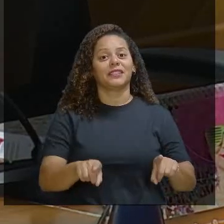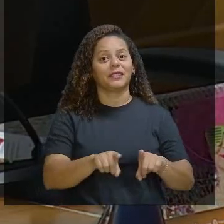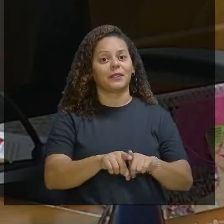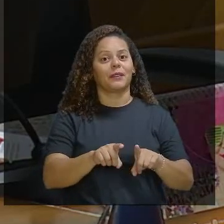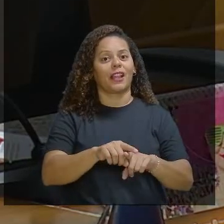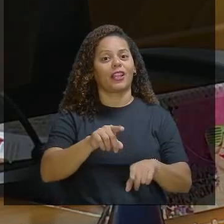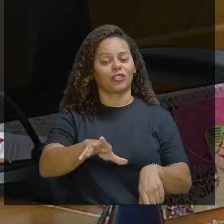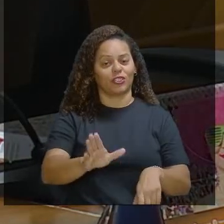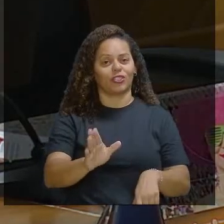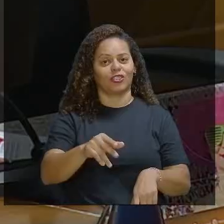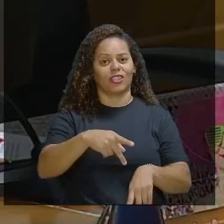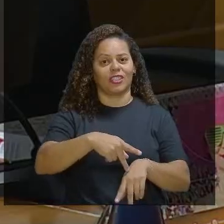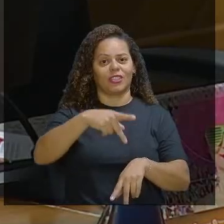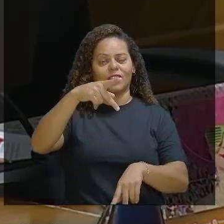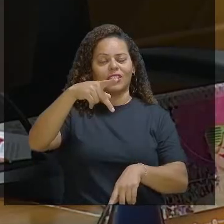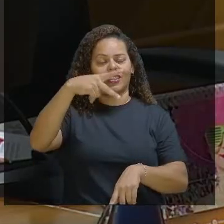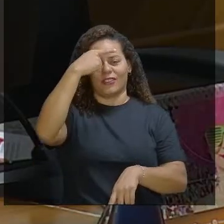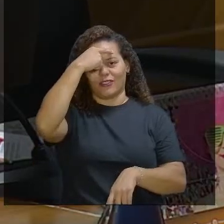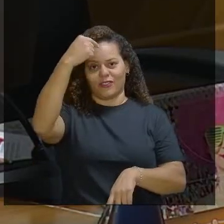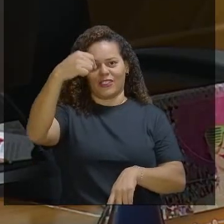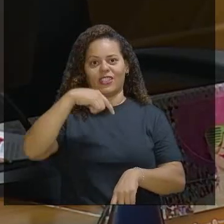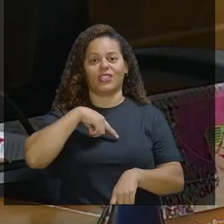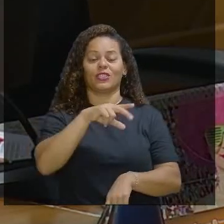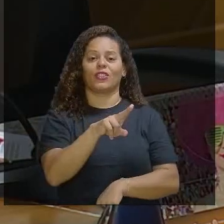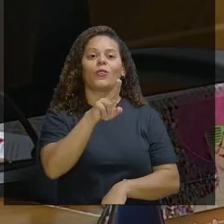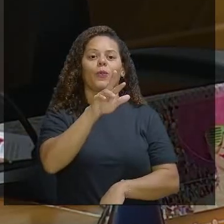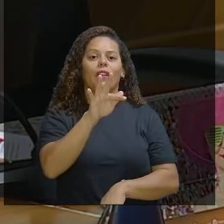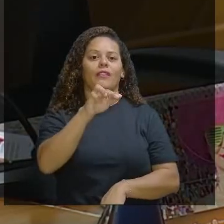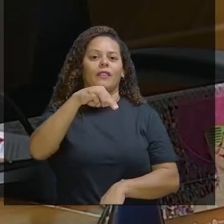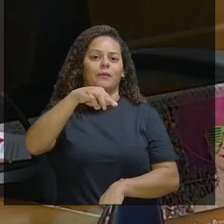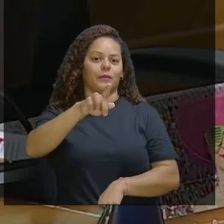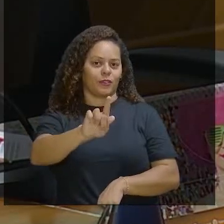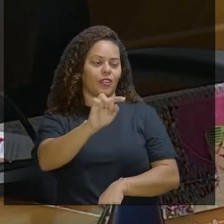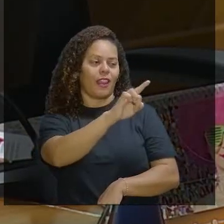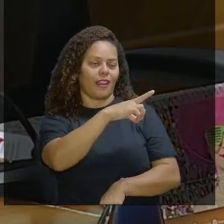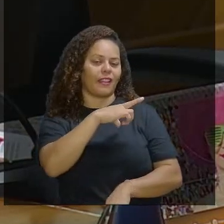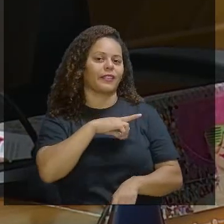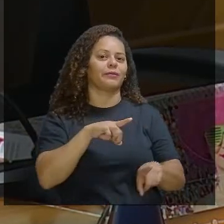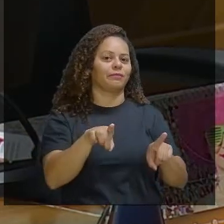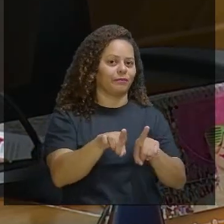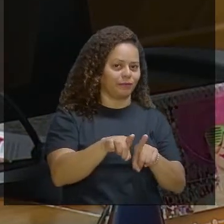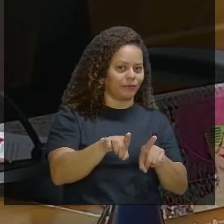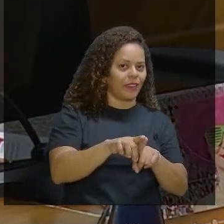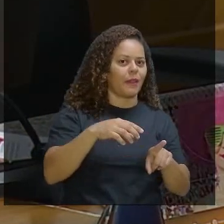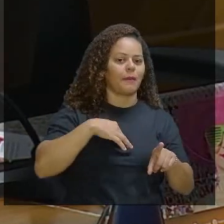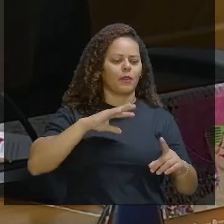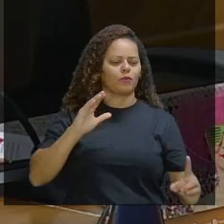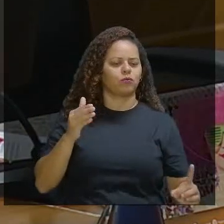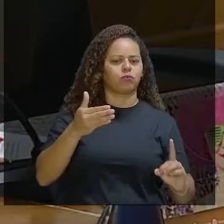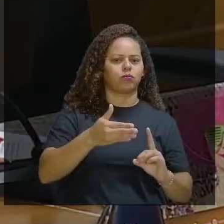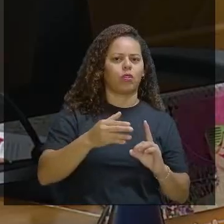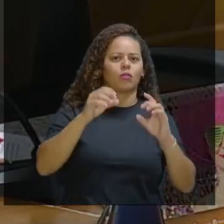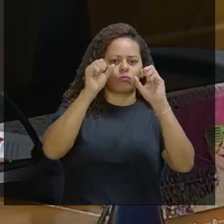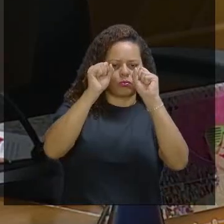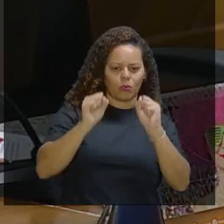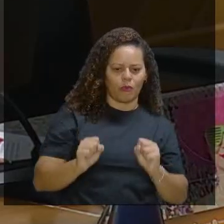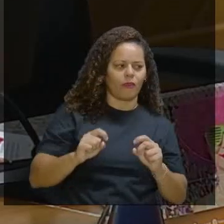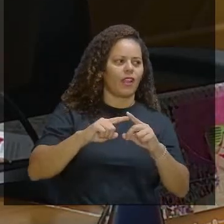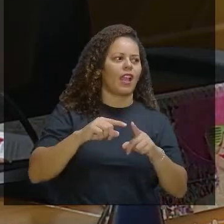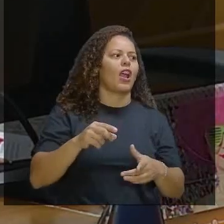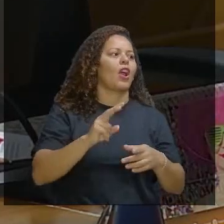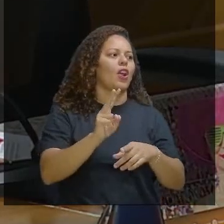Graduou-se em Pedagogia pela Universidade Federal de Minas Gerais, com especializações voltadas à supervisão,